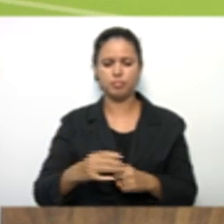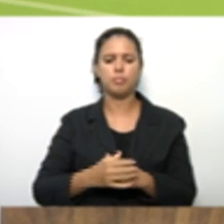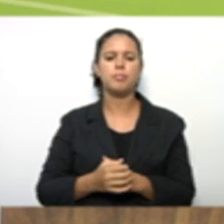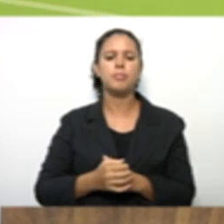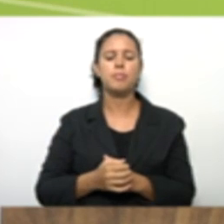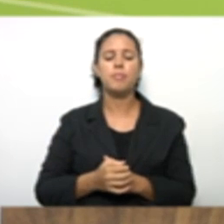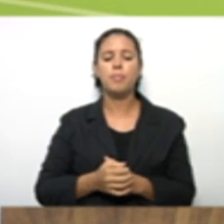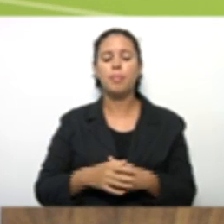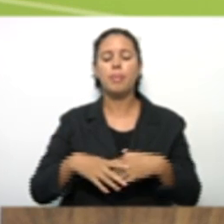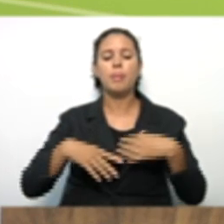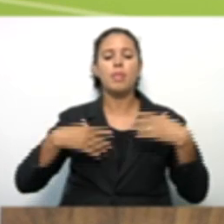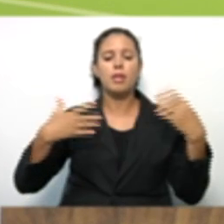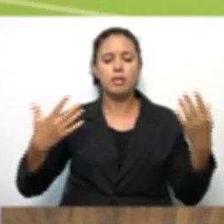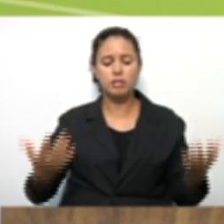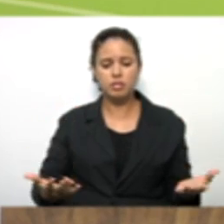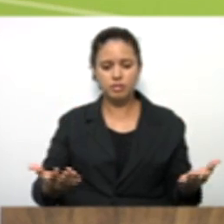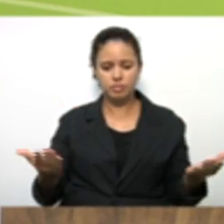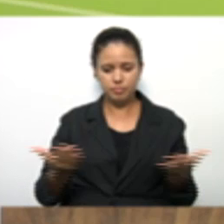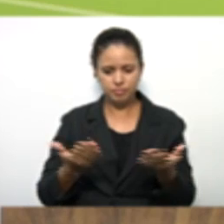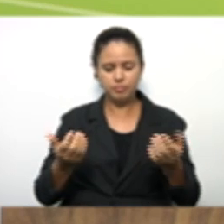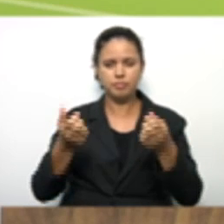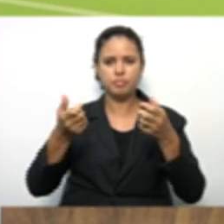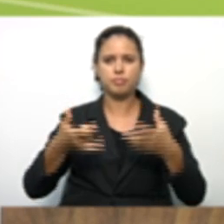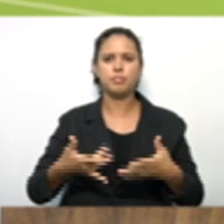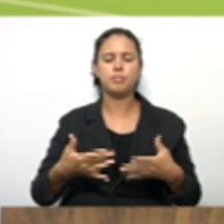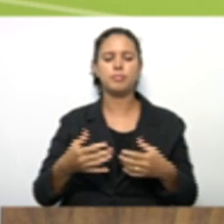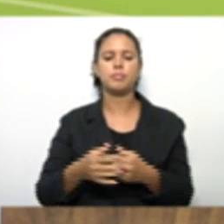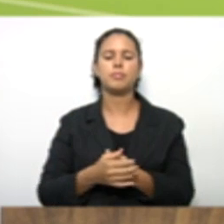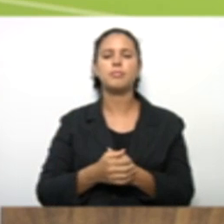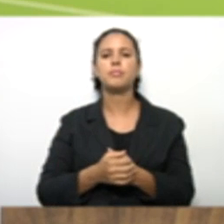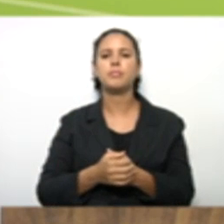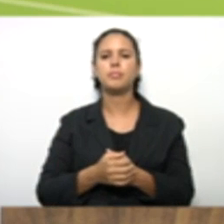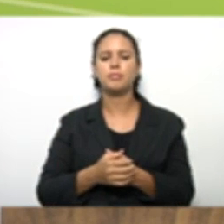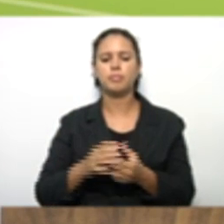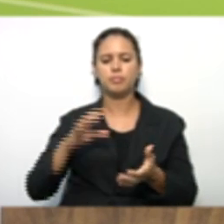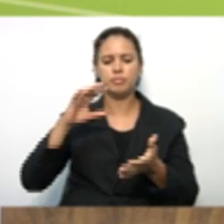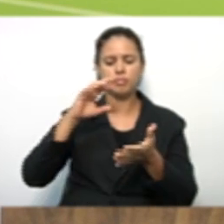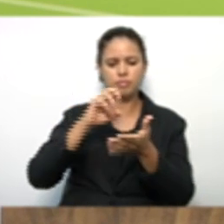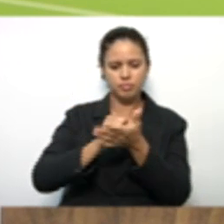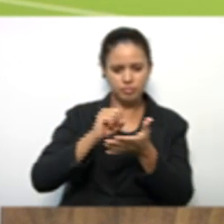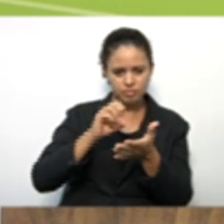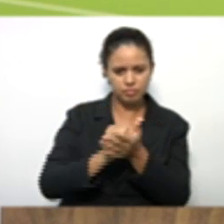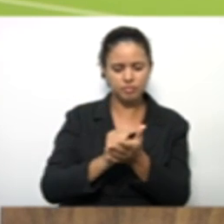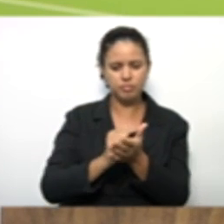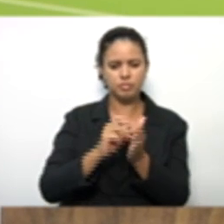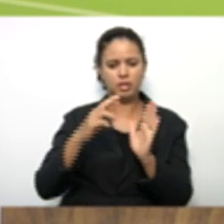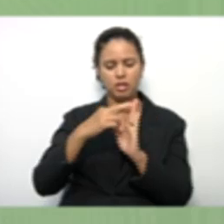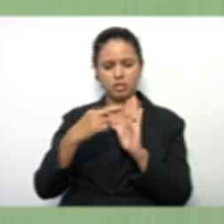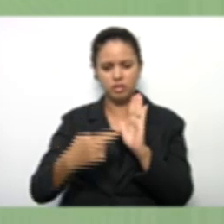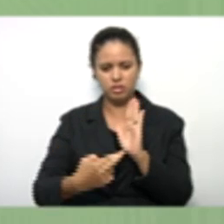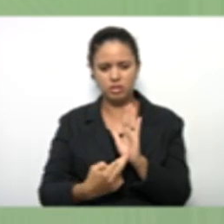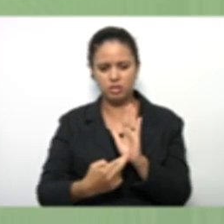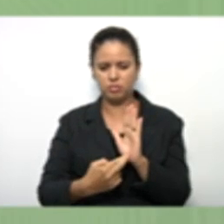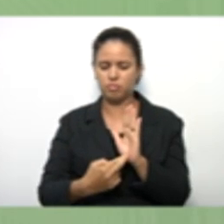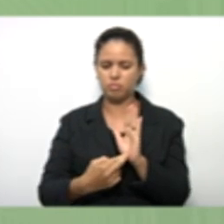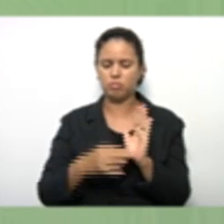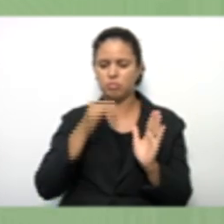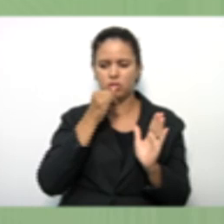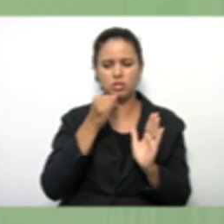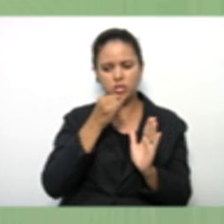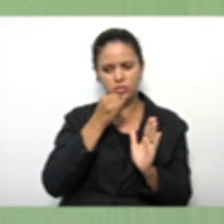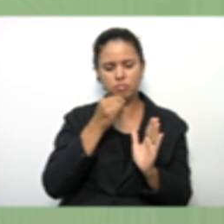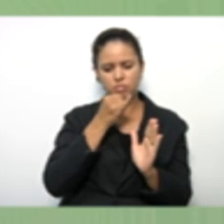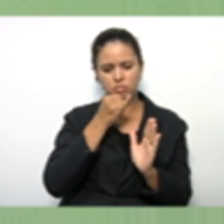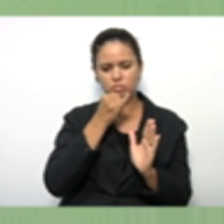E esse método da partida dobrada, ele tende a fazer isso, registrar, né? E ele fala o quê? Que a cada débito,